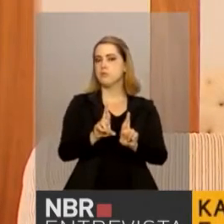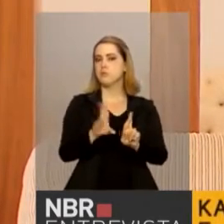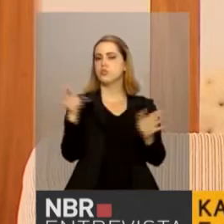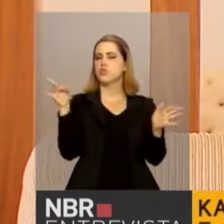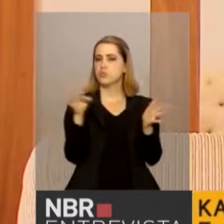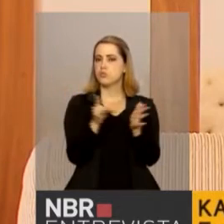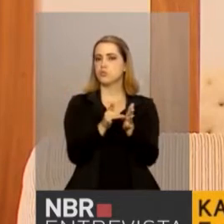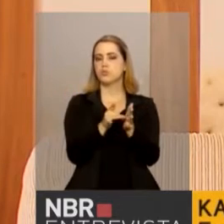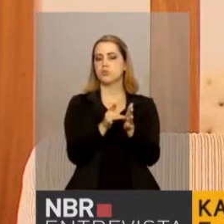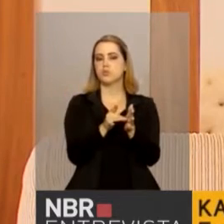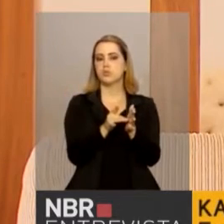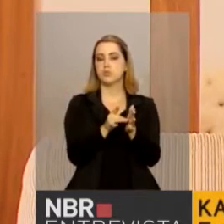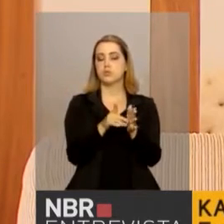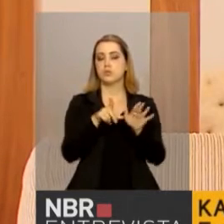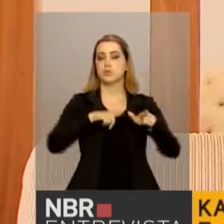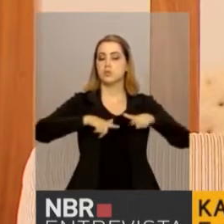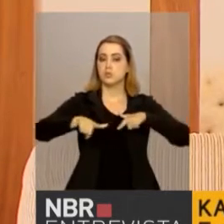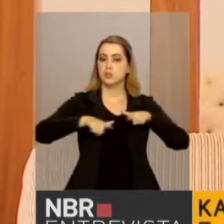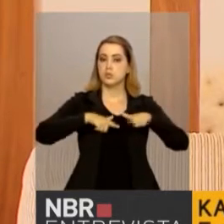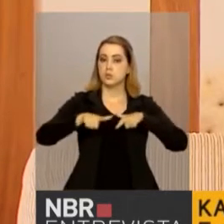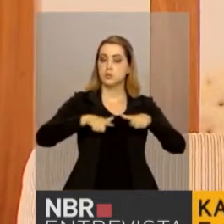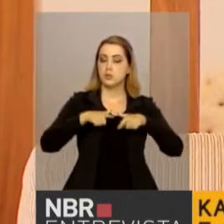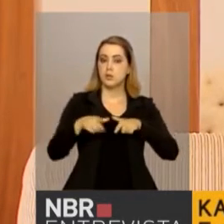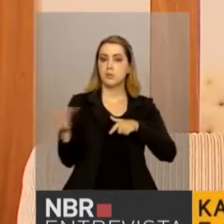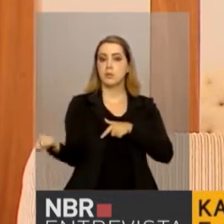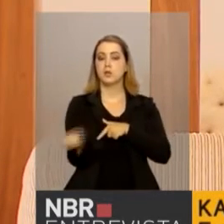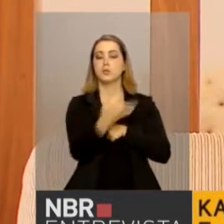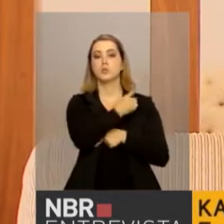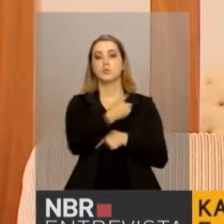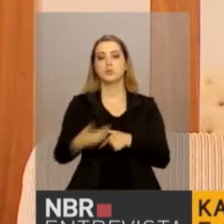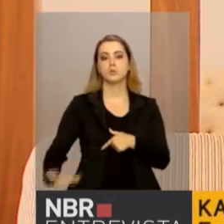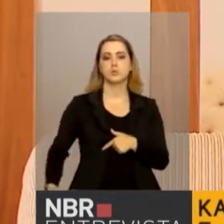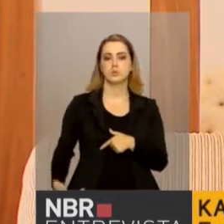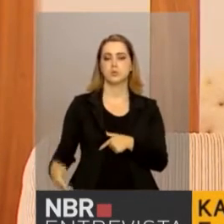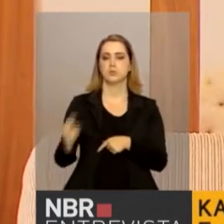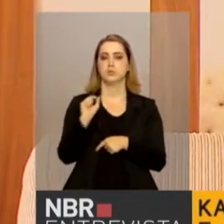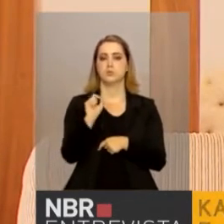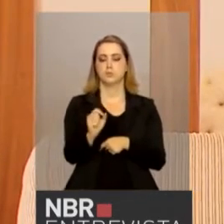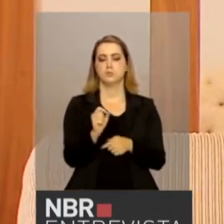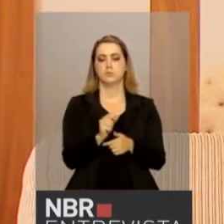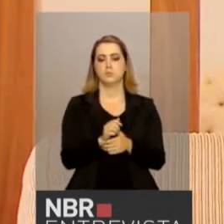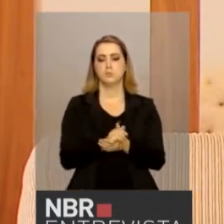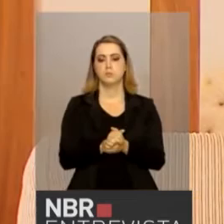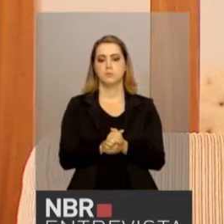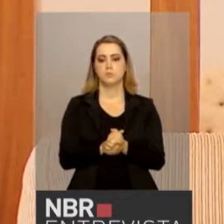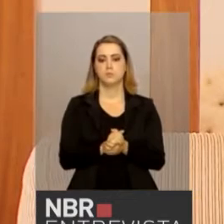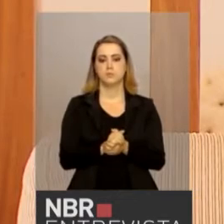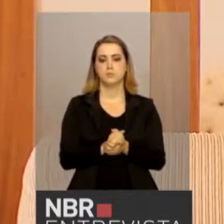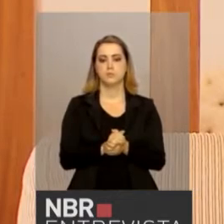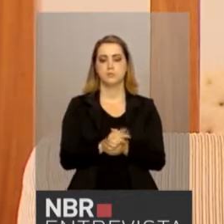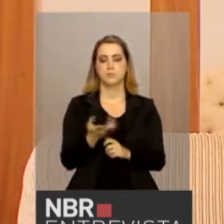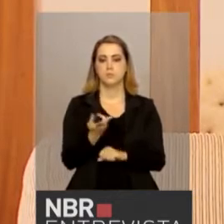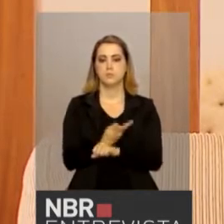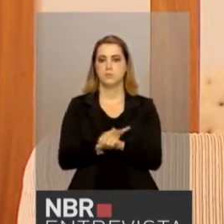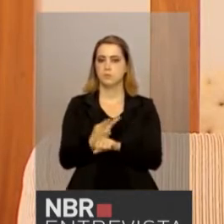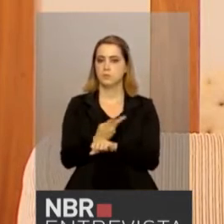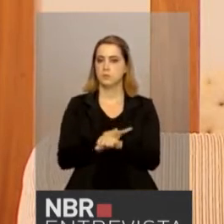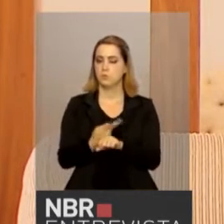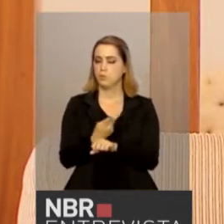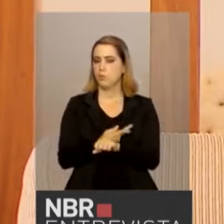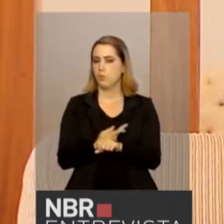as medidas que o novo governo lembra sírio é buscar avançar